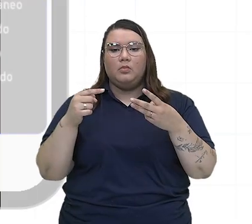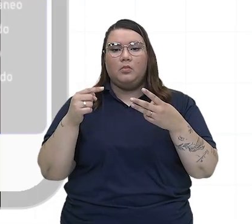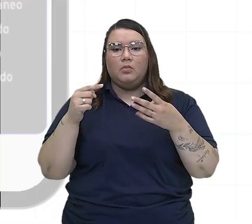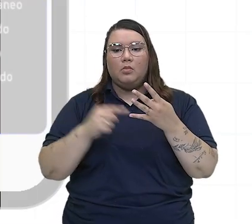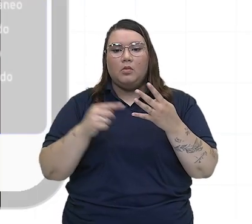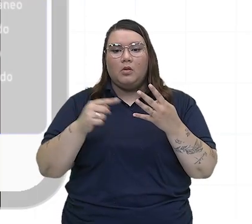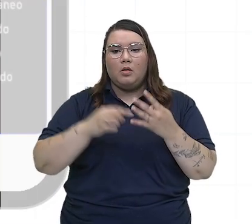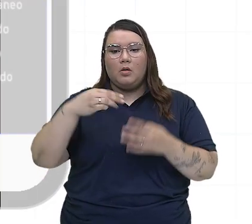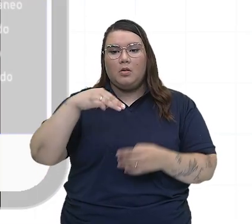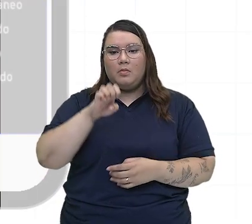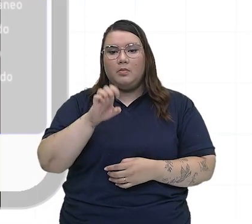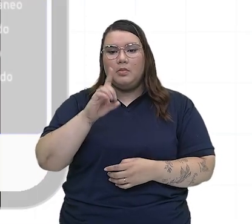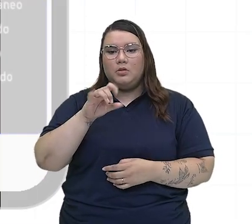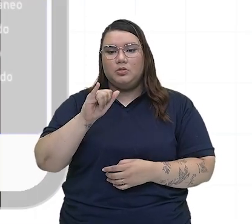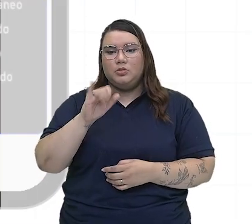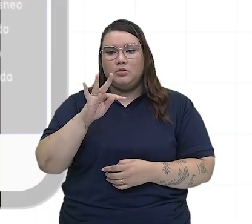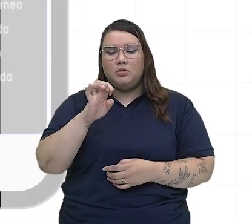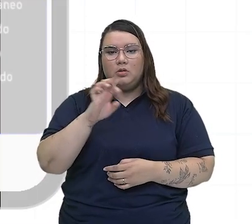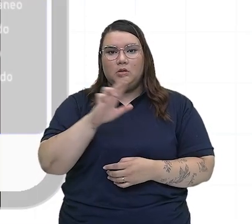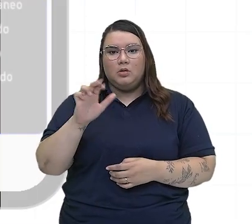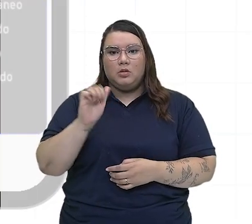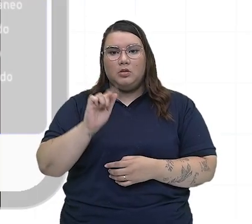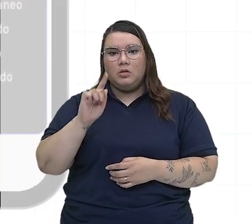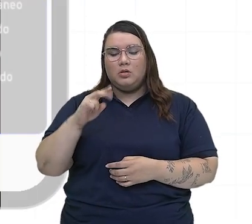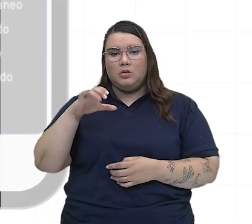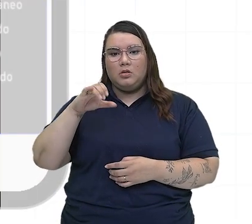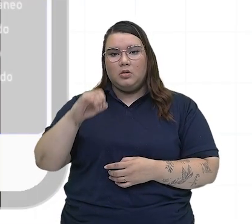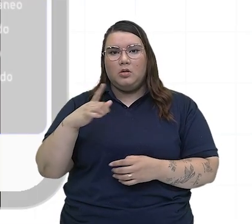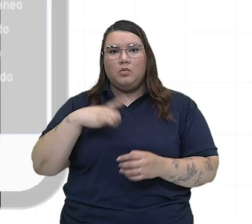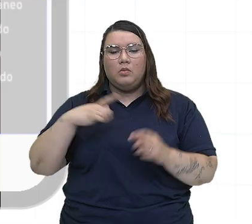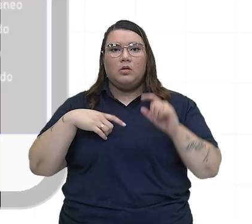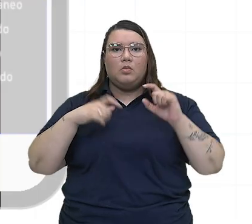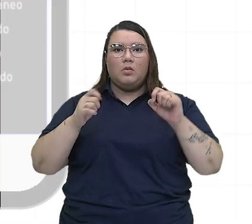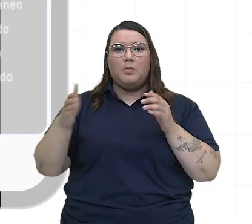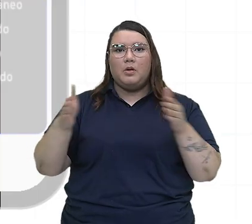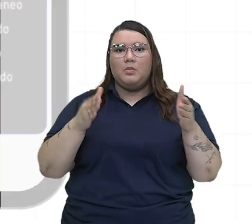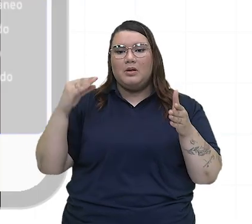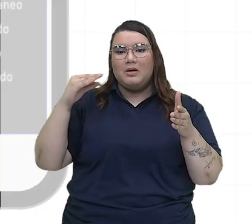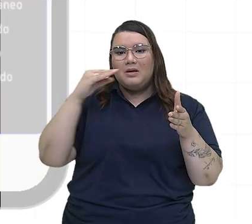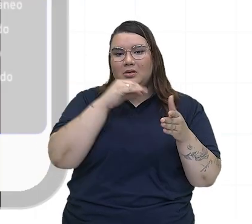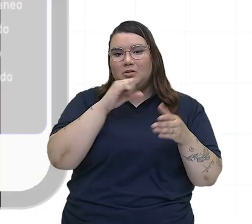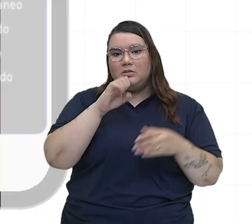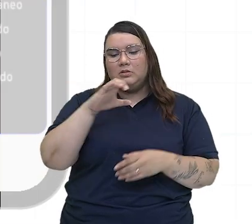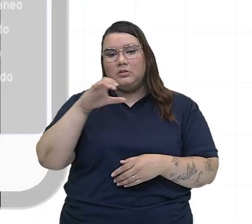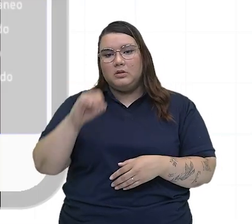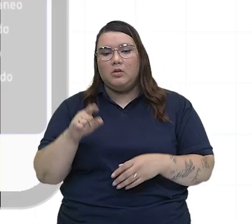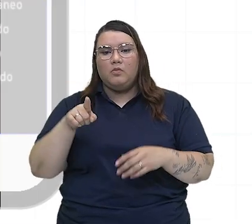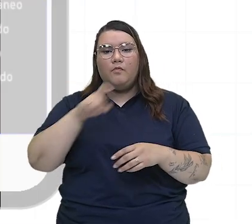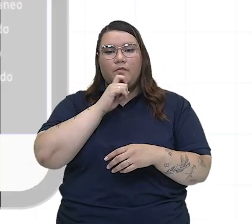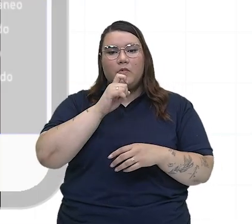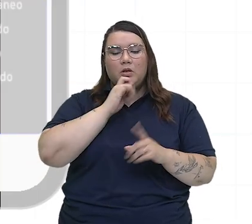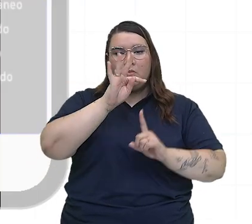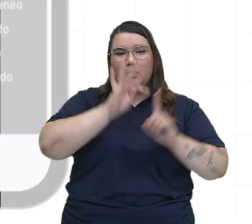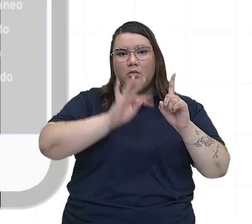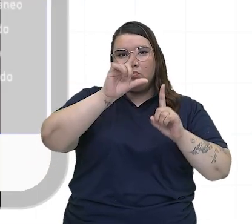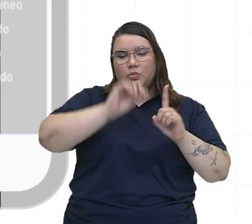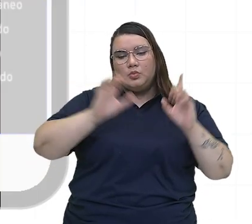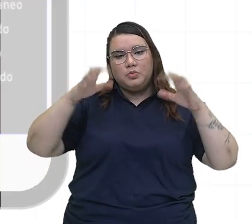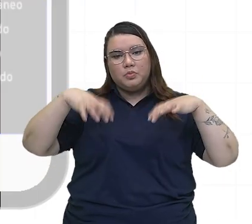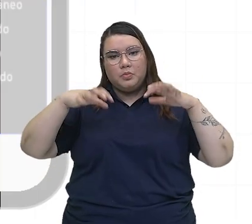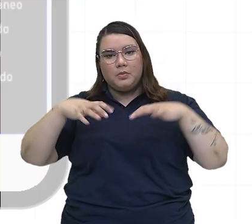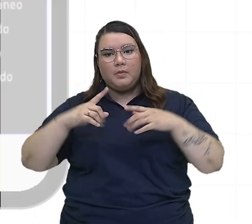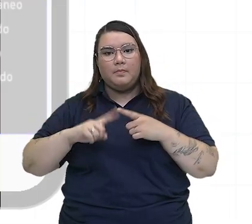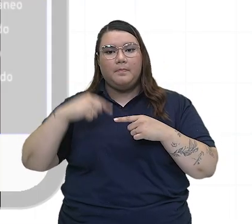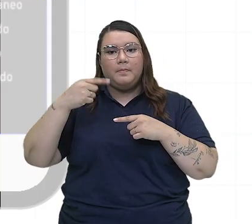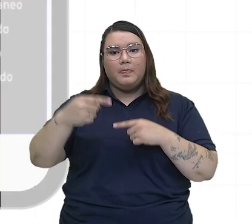clima mediterrâneo, ele vai apresentar verões quentes e secos, enquanto os invernos serão com temperaturas amenas e chuvas